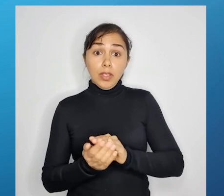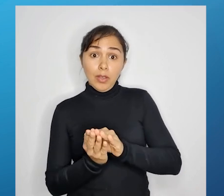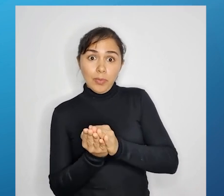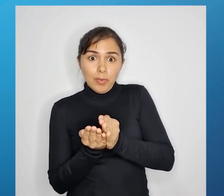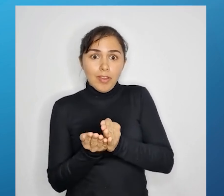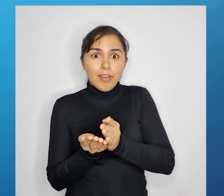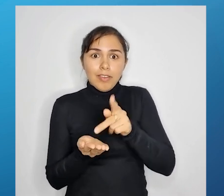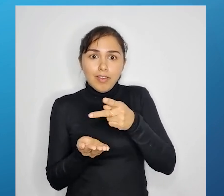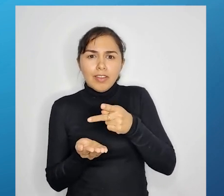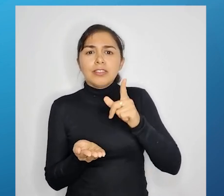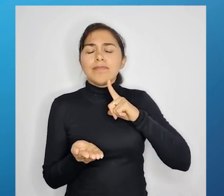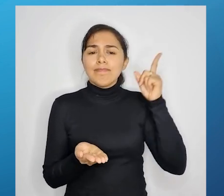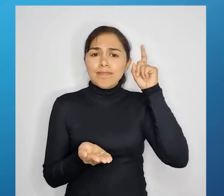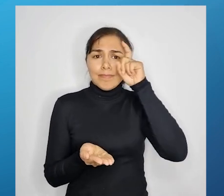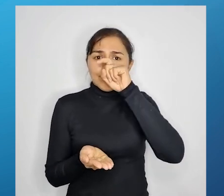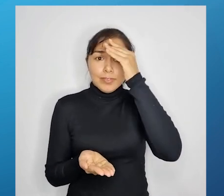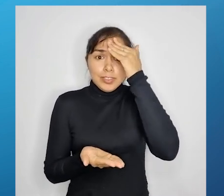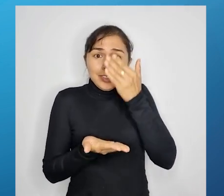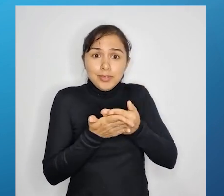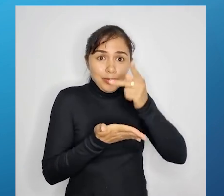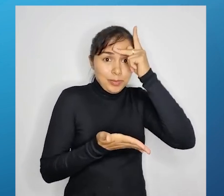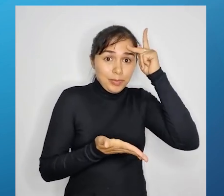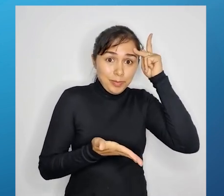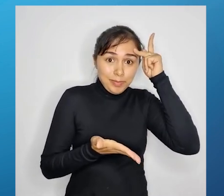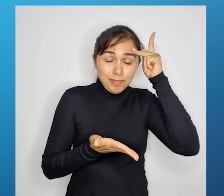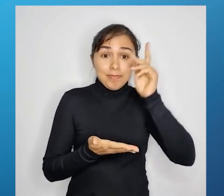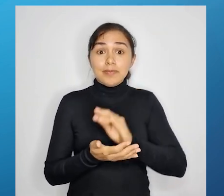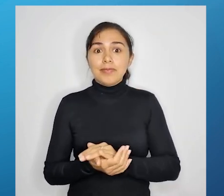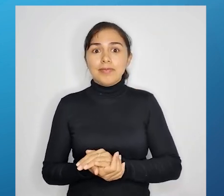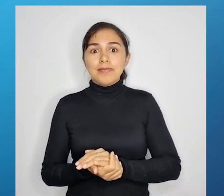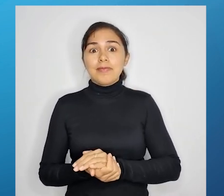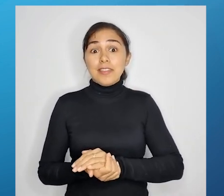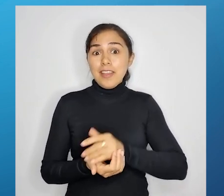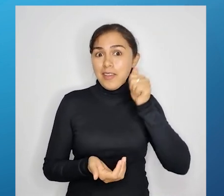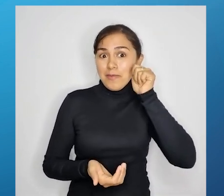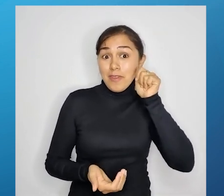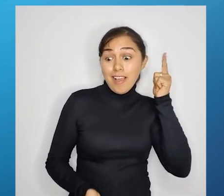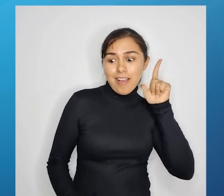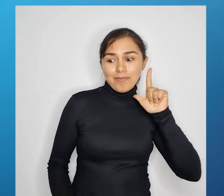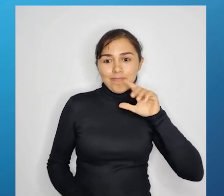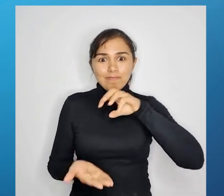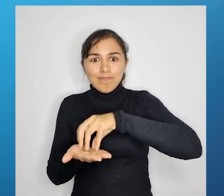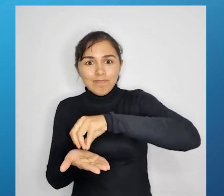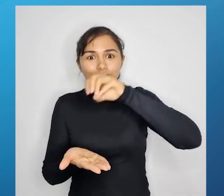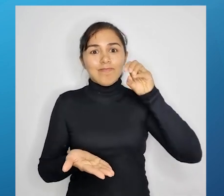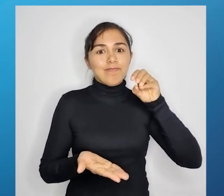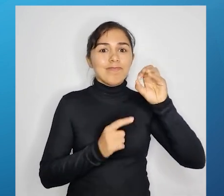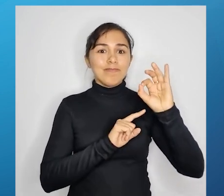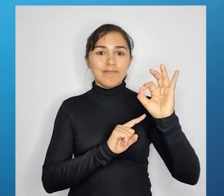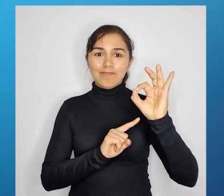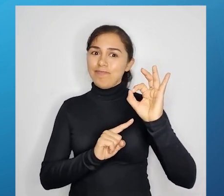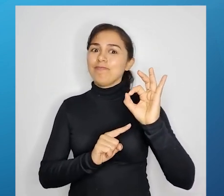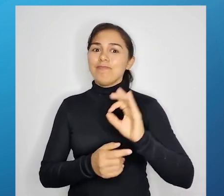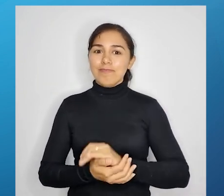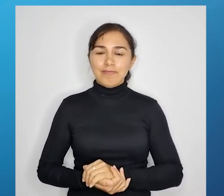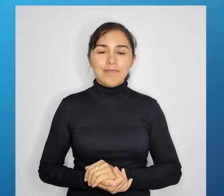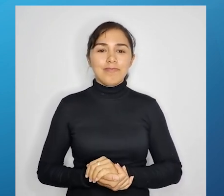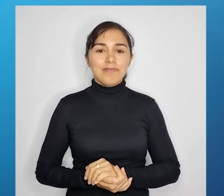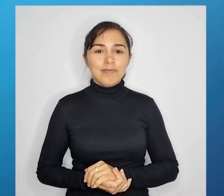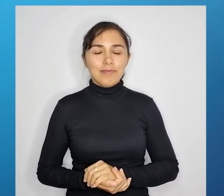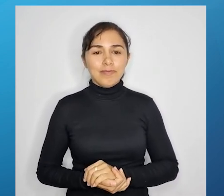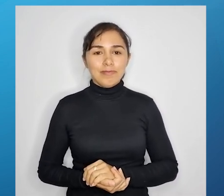muita dificuldade em confiar nas pessoas, diz a ostra. Ah, peguei! E aí a pessoa vai lá e pega a pérola de dentro da